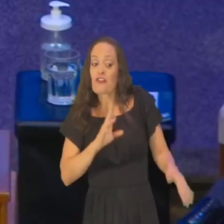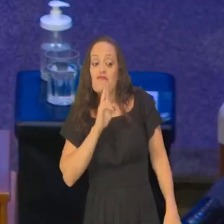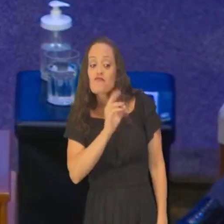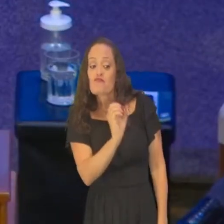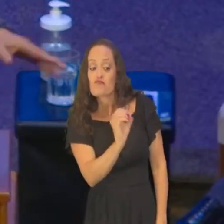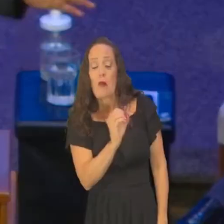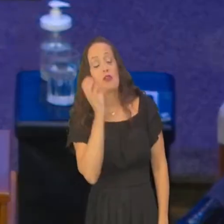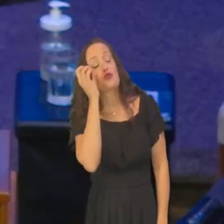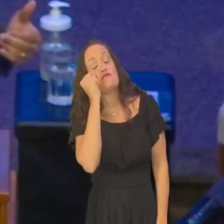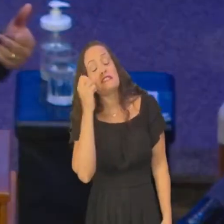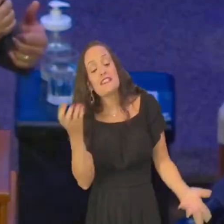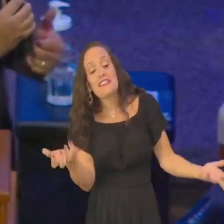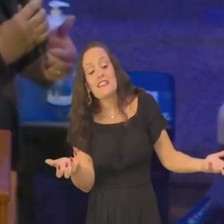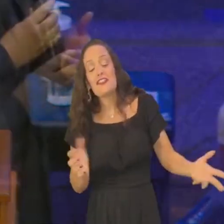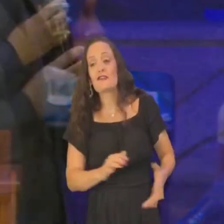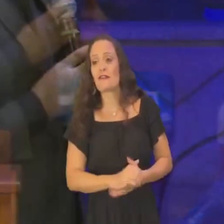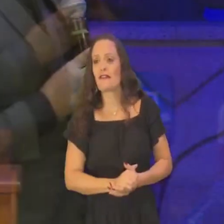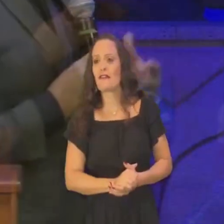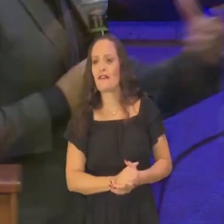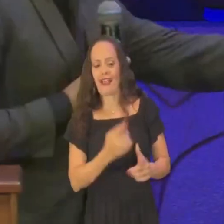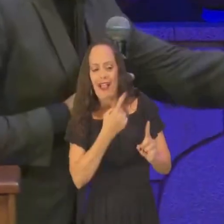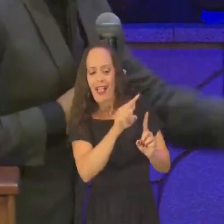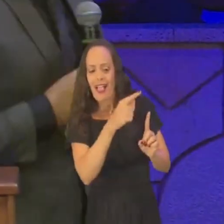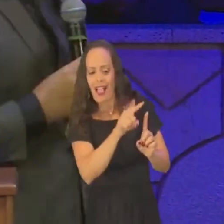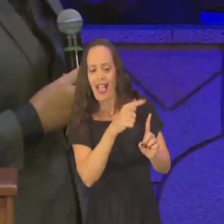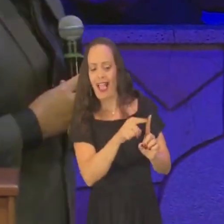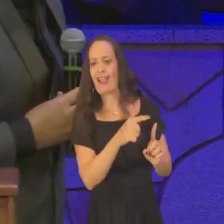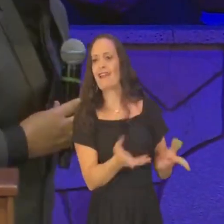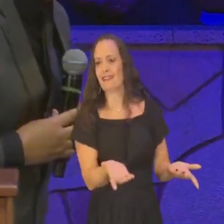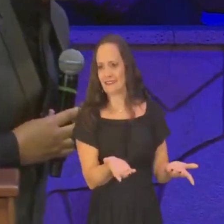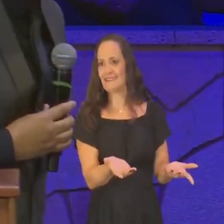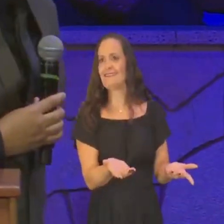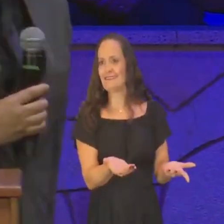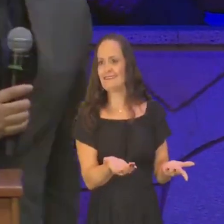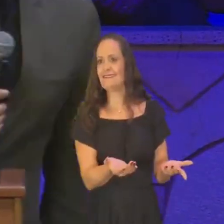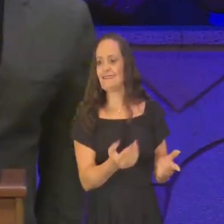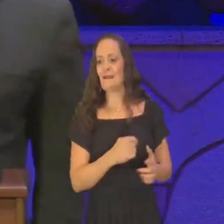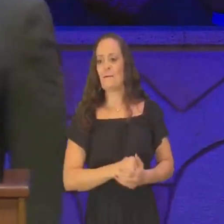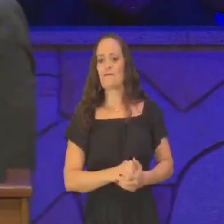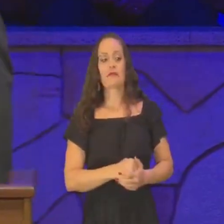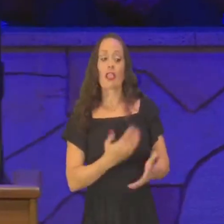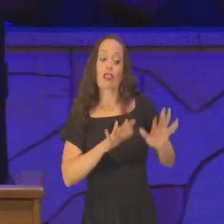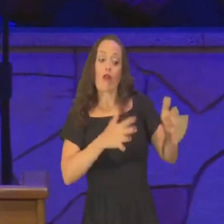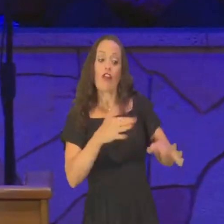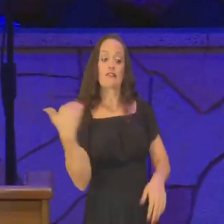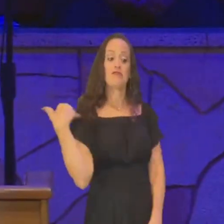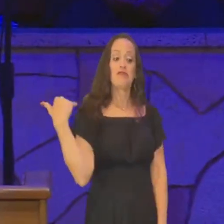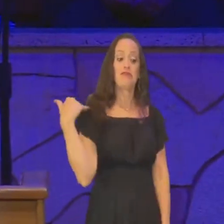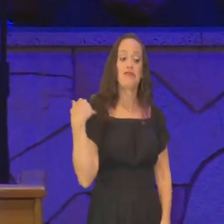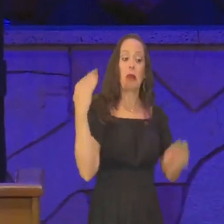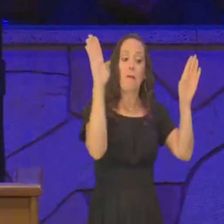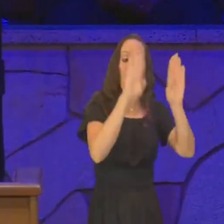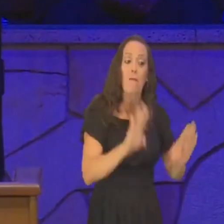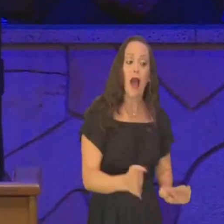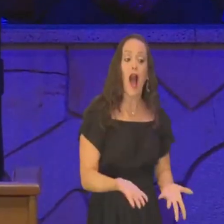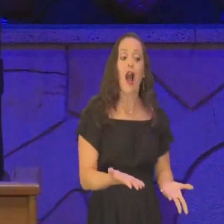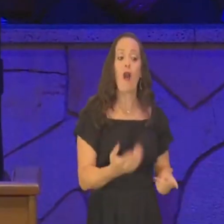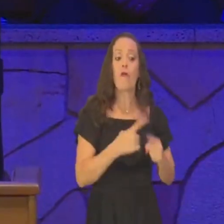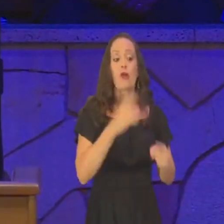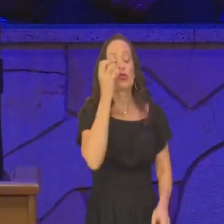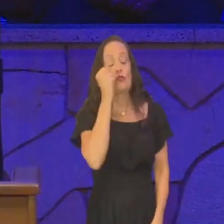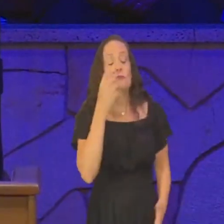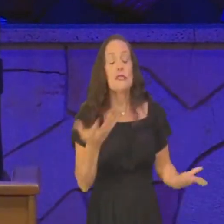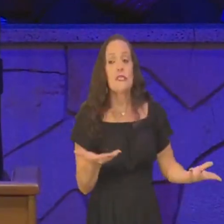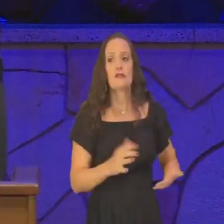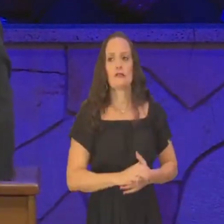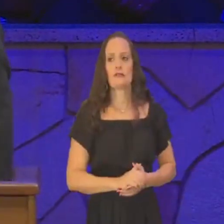esteja dormindo, e haja então a necessidade de alguém se aproximar e acordar a Baal. Ele foi de fato irônico, porque